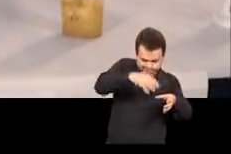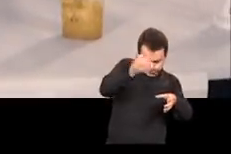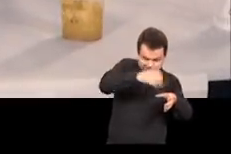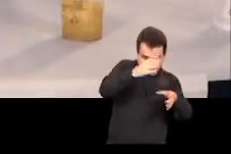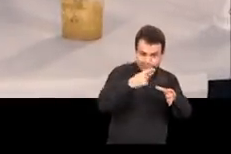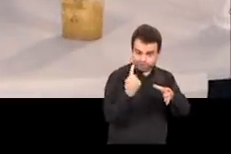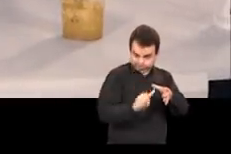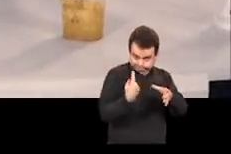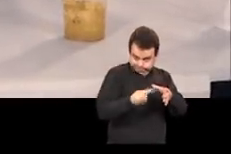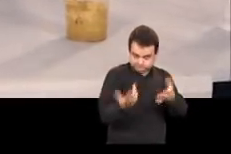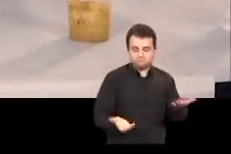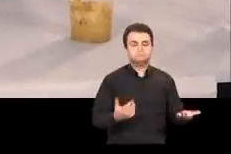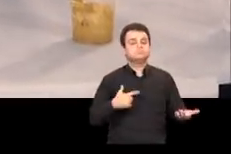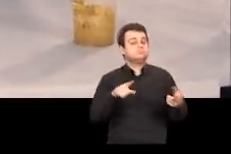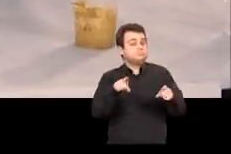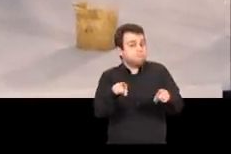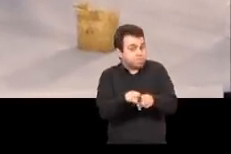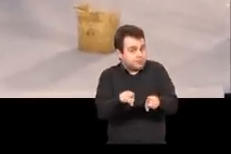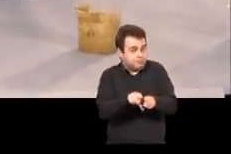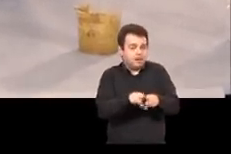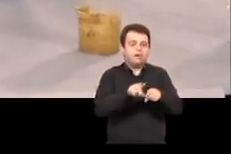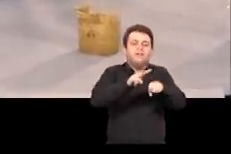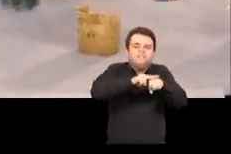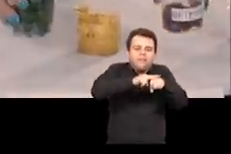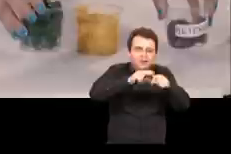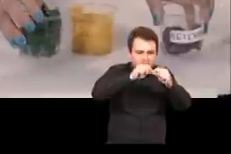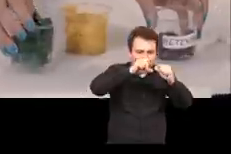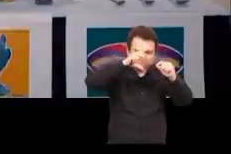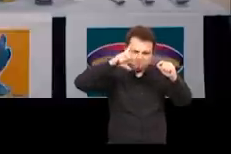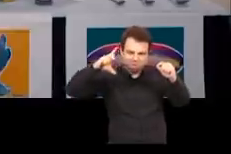como a couve.